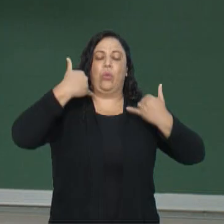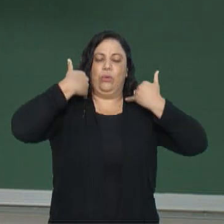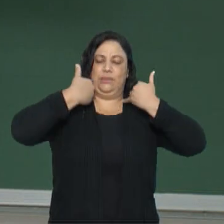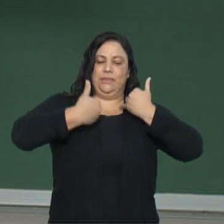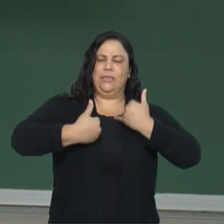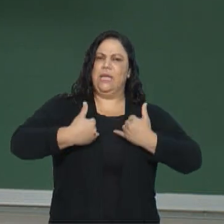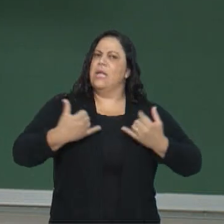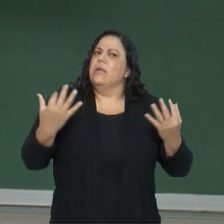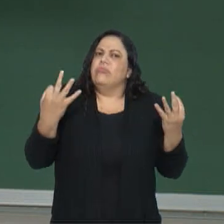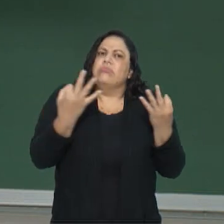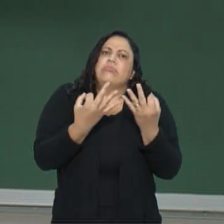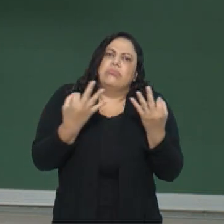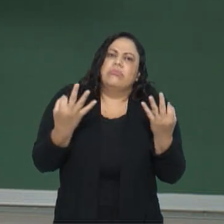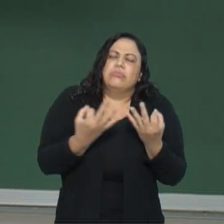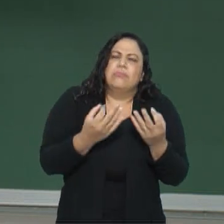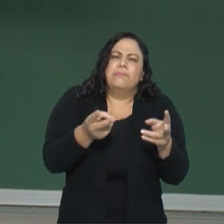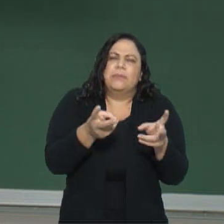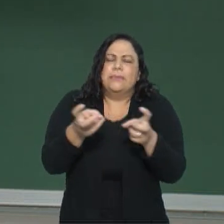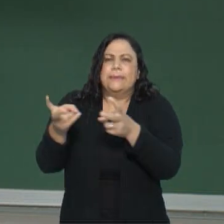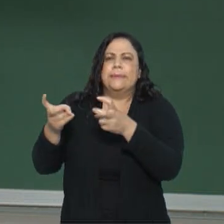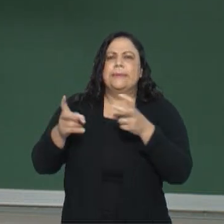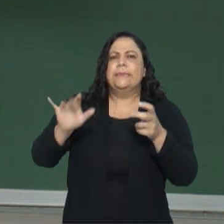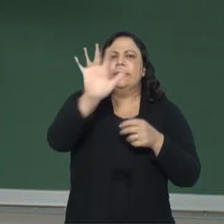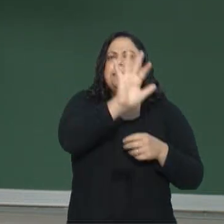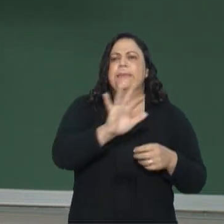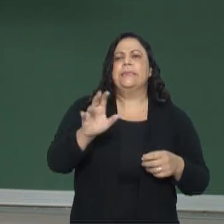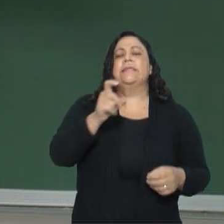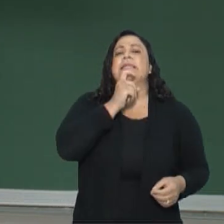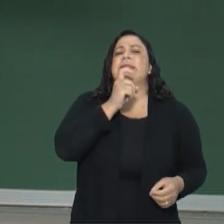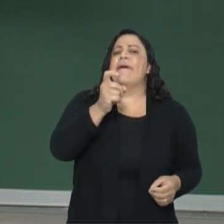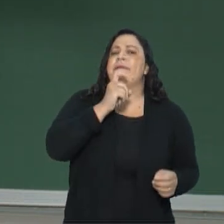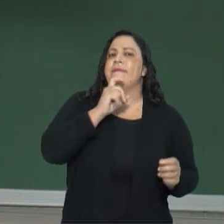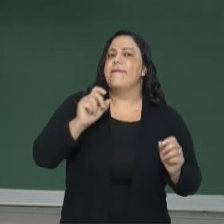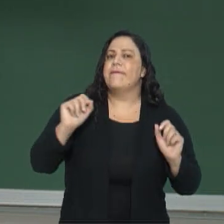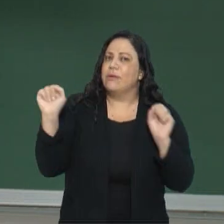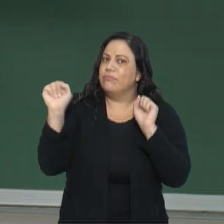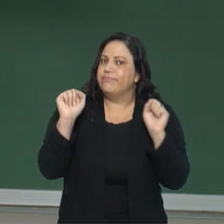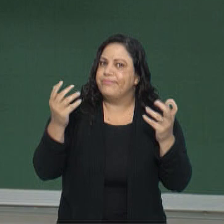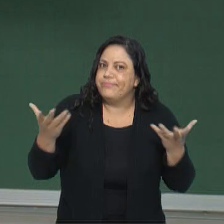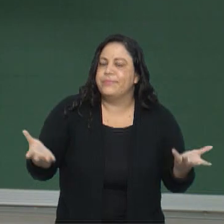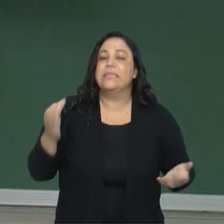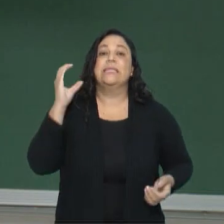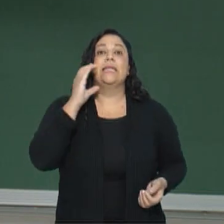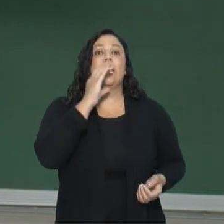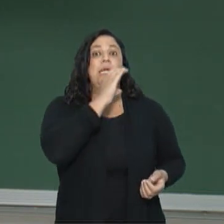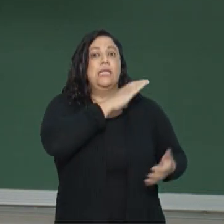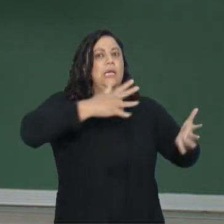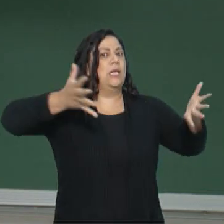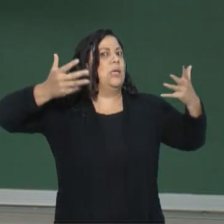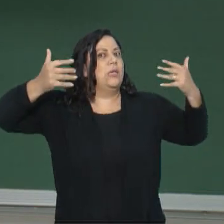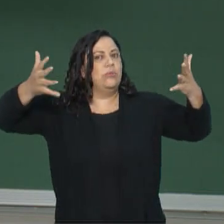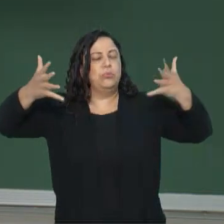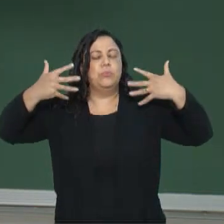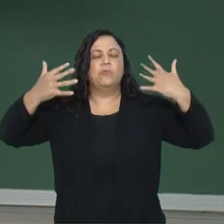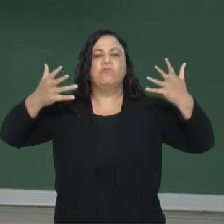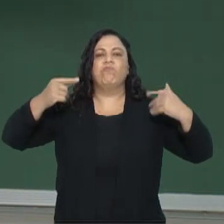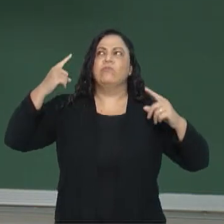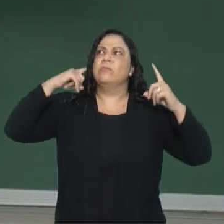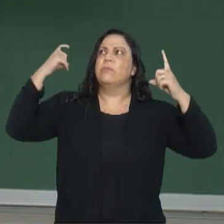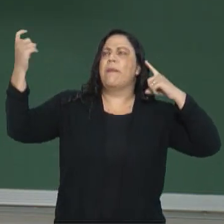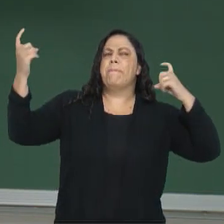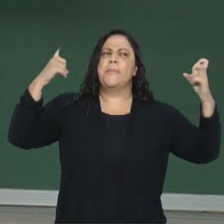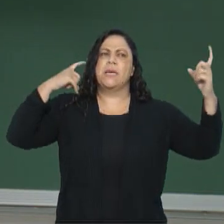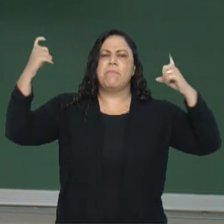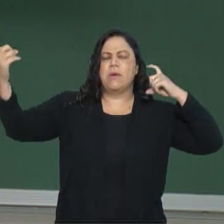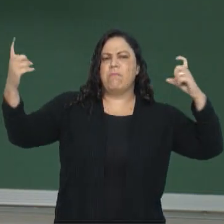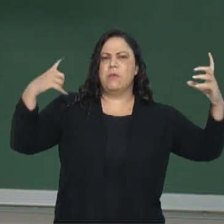a gente percebe as sensações do ambiente, se está frio, se está quente, se tem um barulho, se alguém